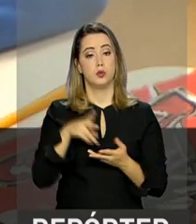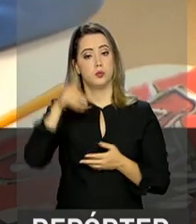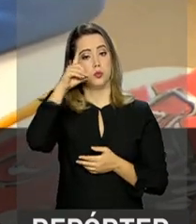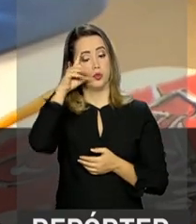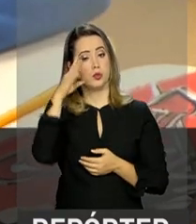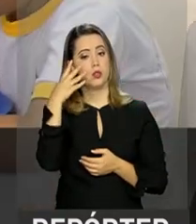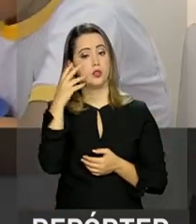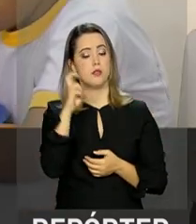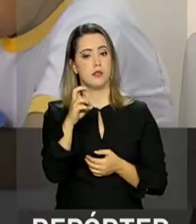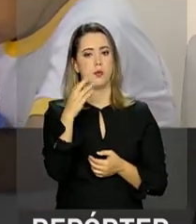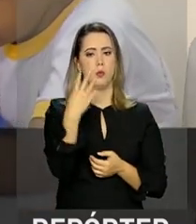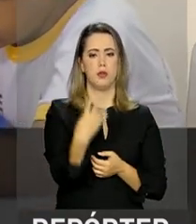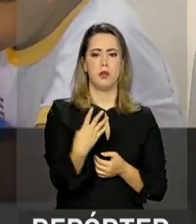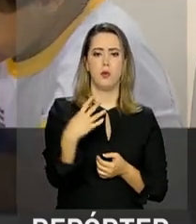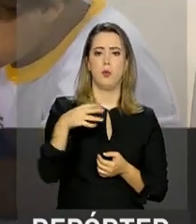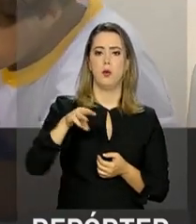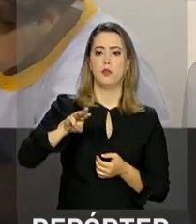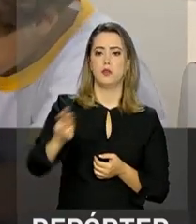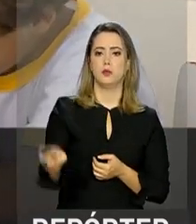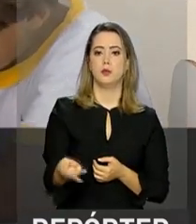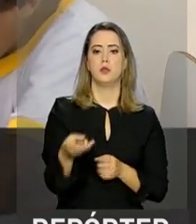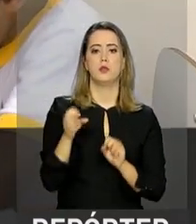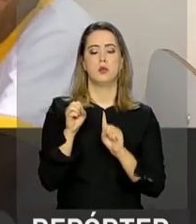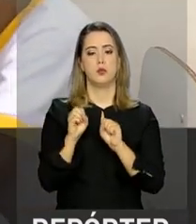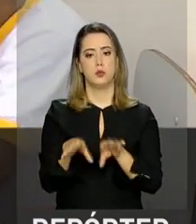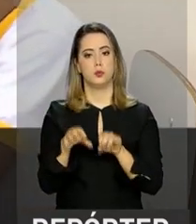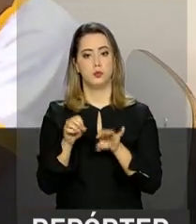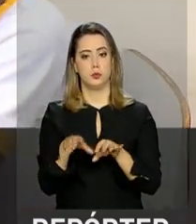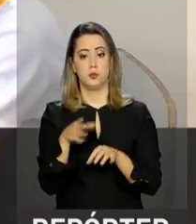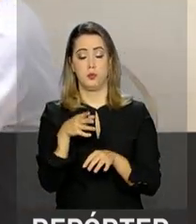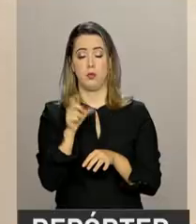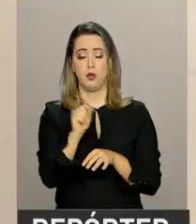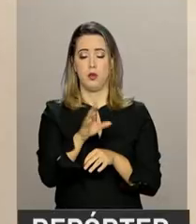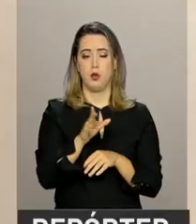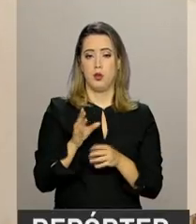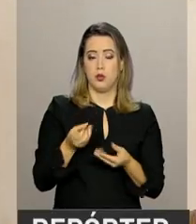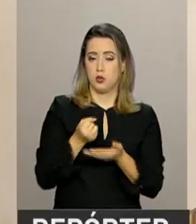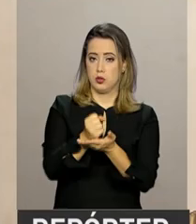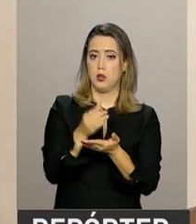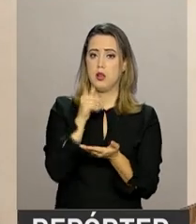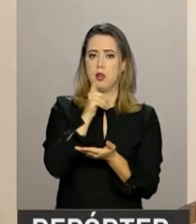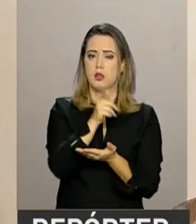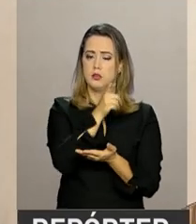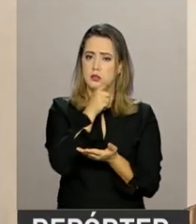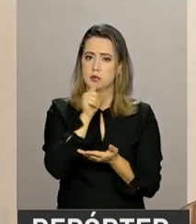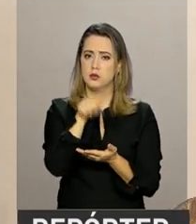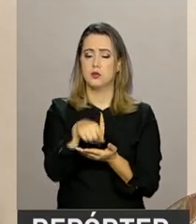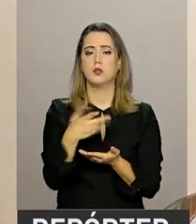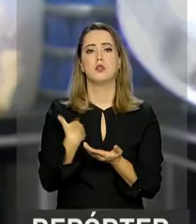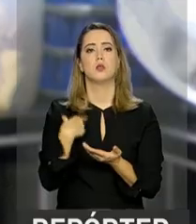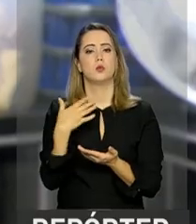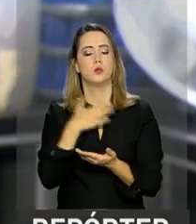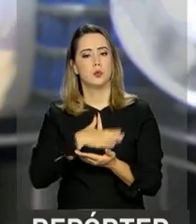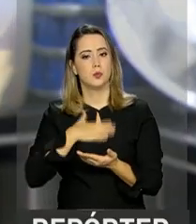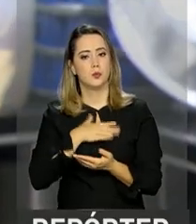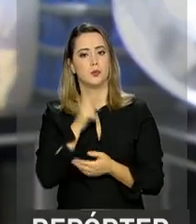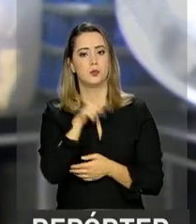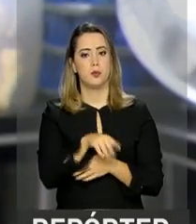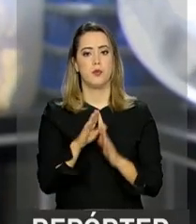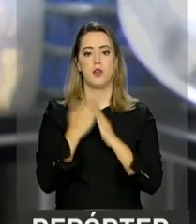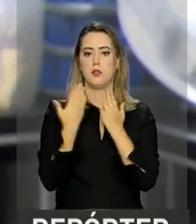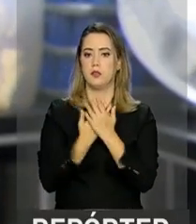de refeições oferecidas na rede pública em todo o país. Alimento que ninguém dispensa. Aqui na